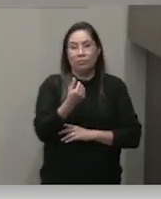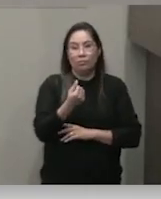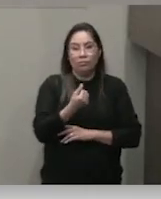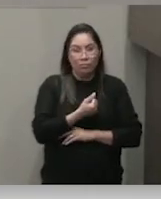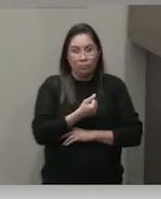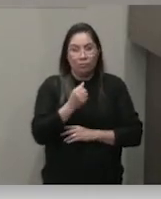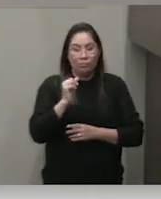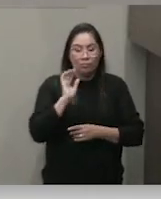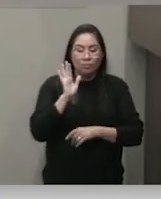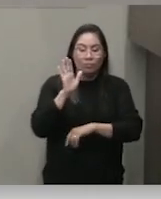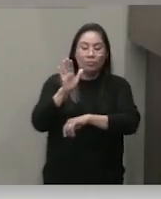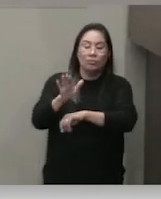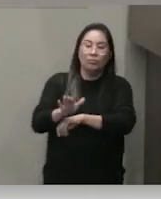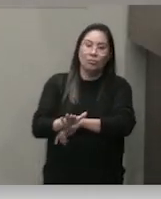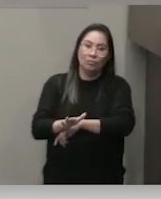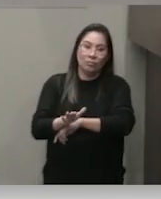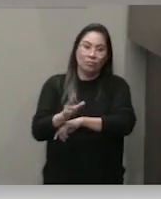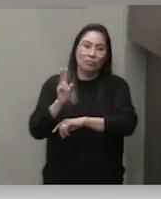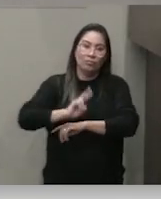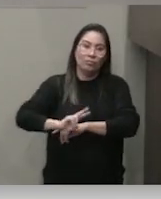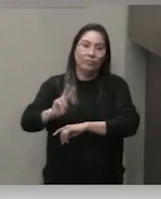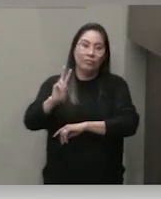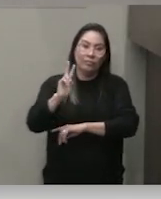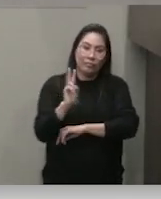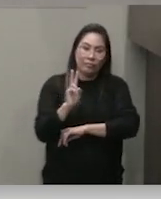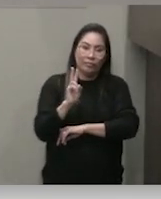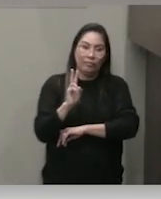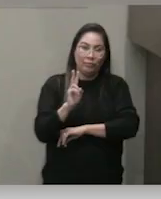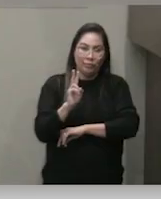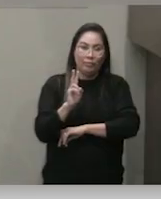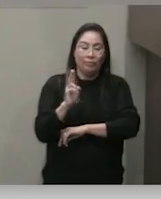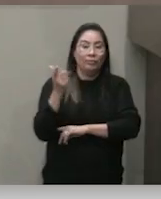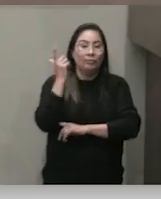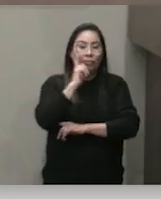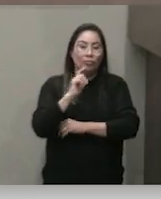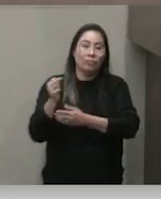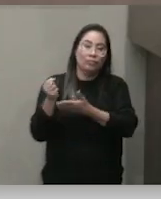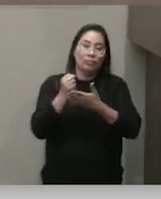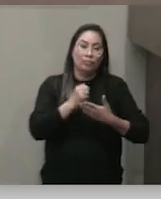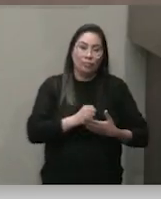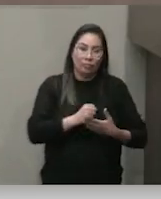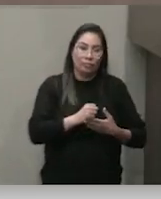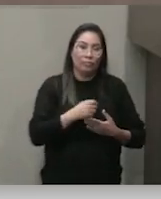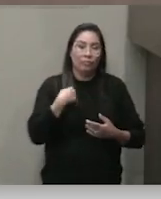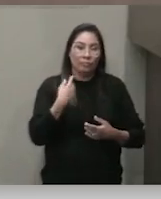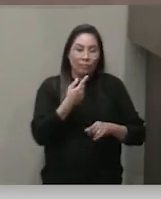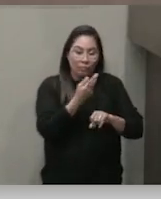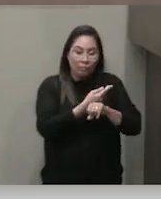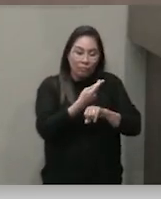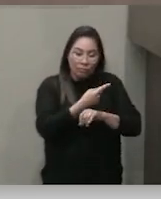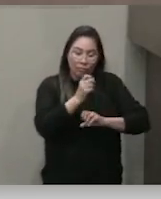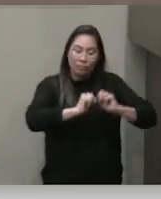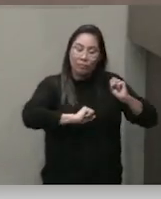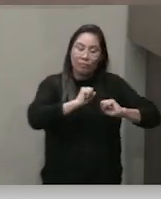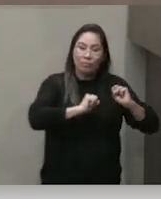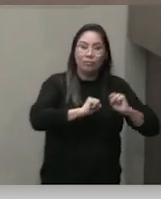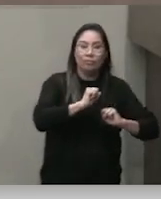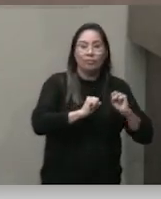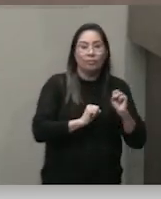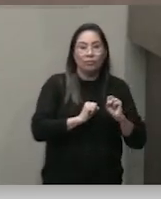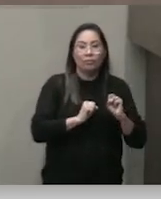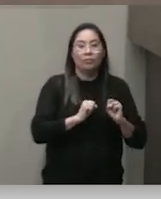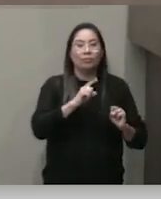uma forma de arcar com esses custos sem os mesmos vir para cá. Então, prontamente, procurei algumas empresas